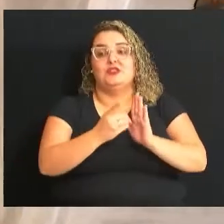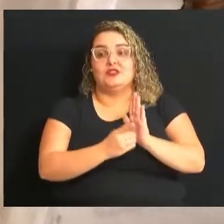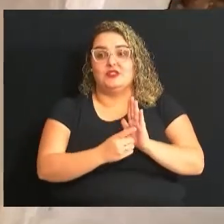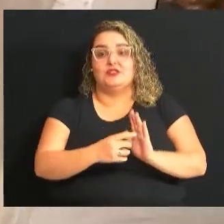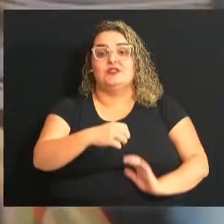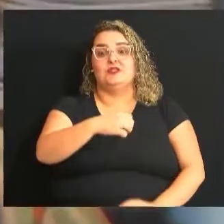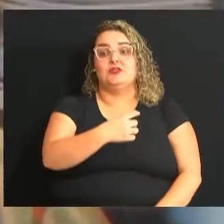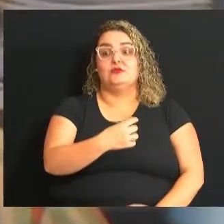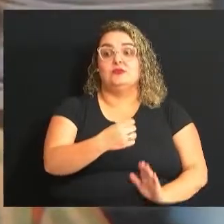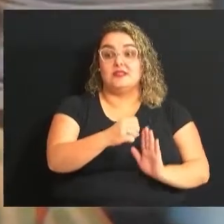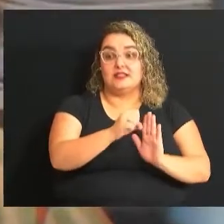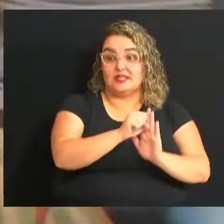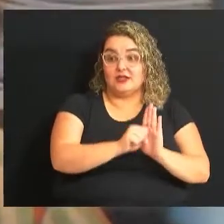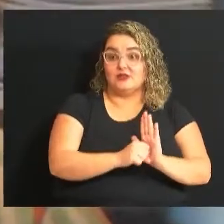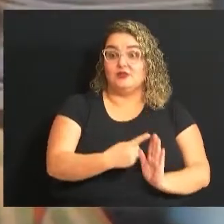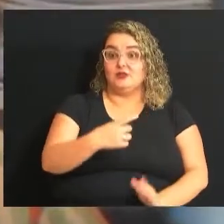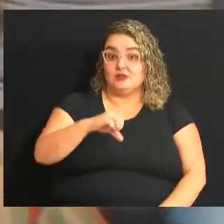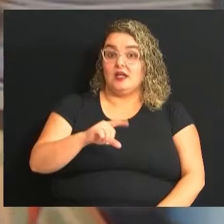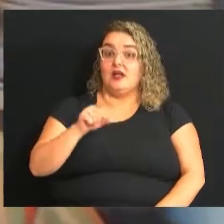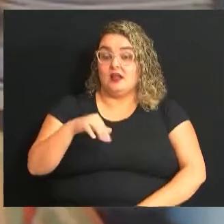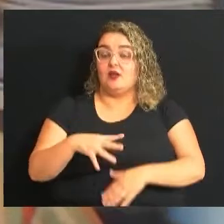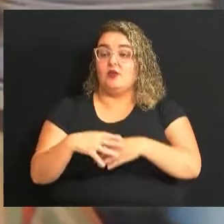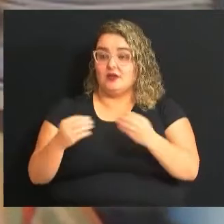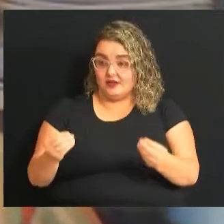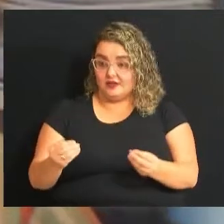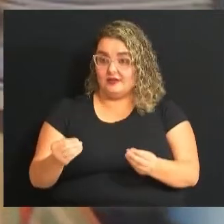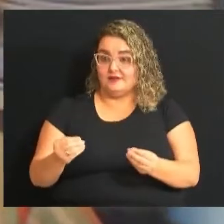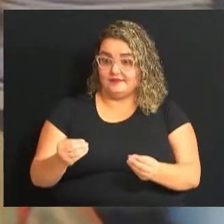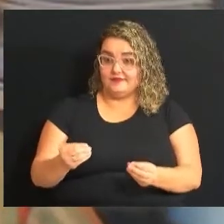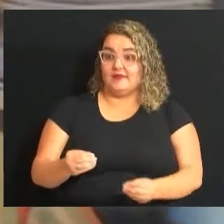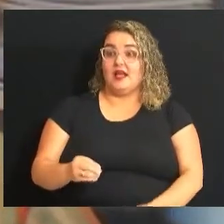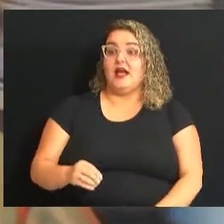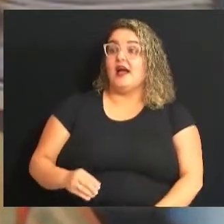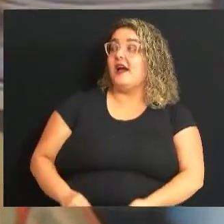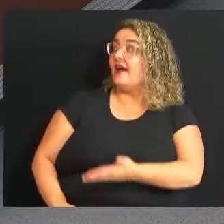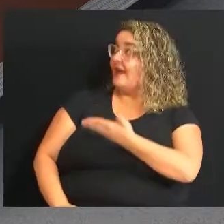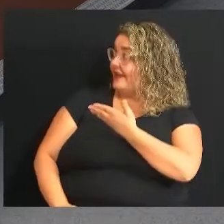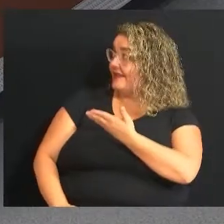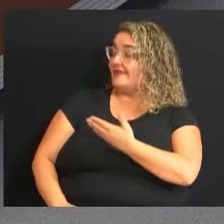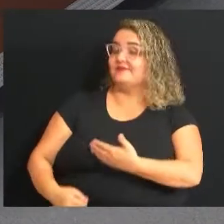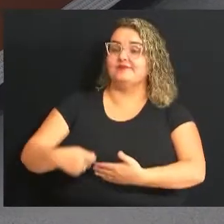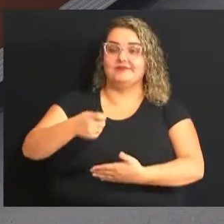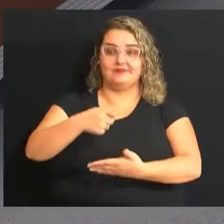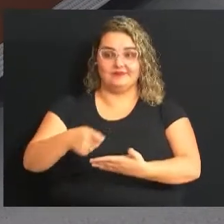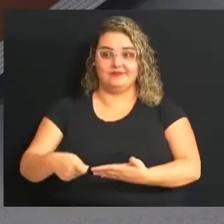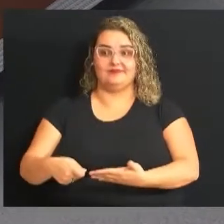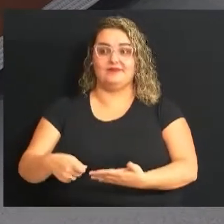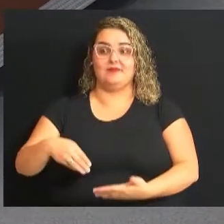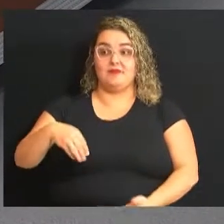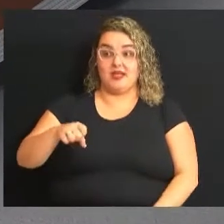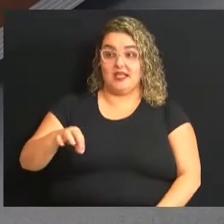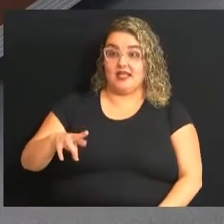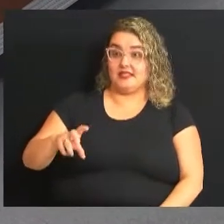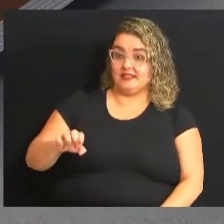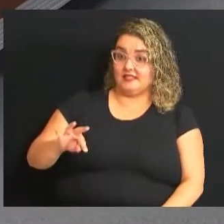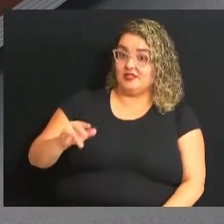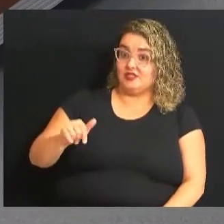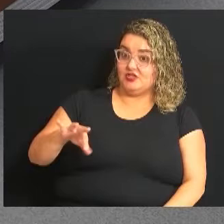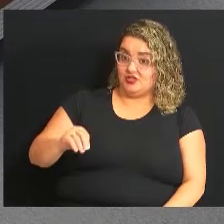Benedito. A historiadora Regina Célia Lima Xavier, autora do livro Mestre Tito, uma história